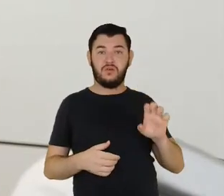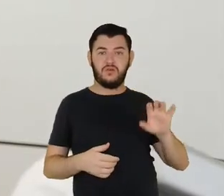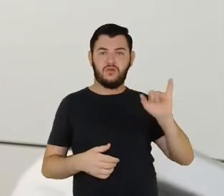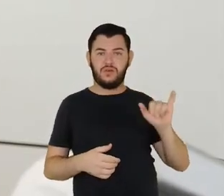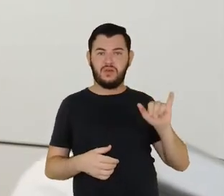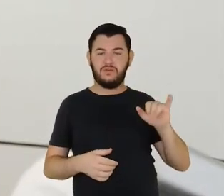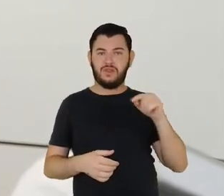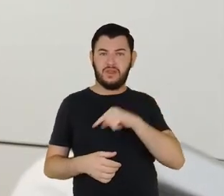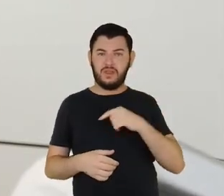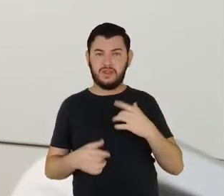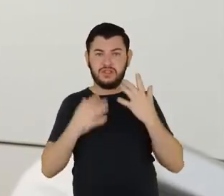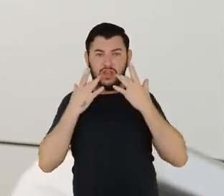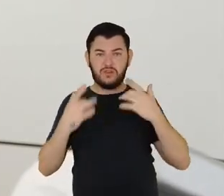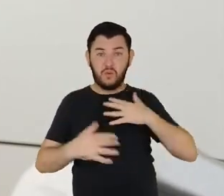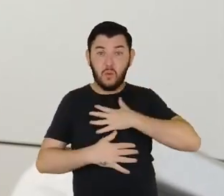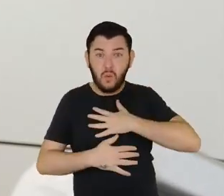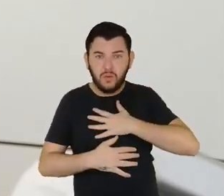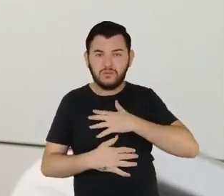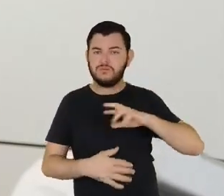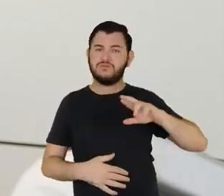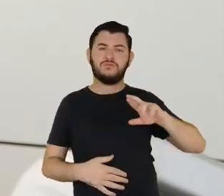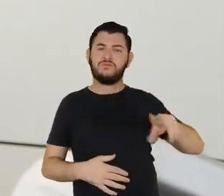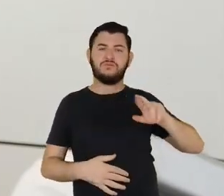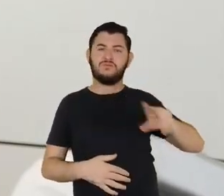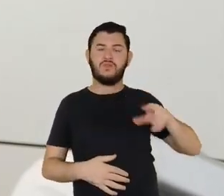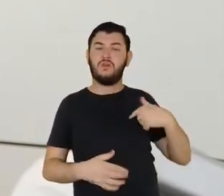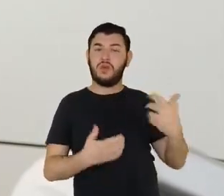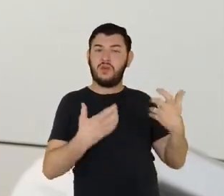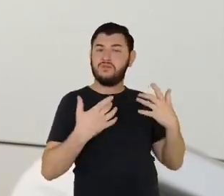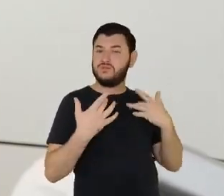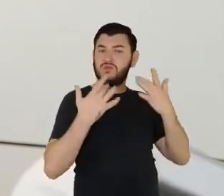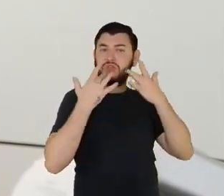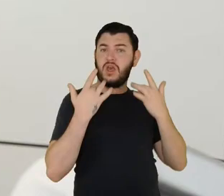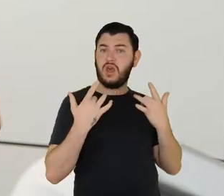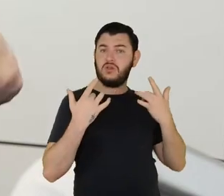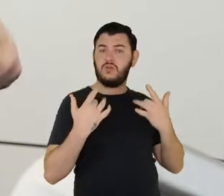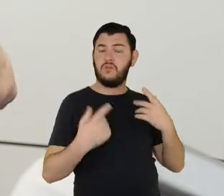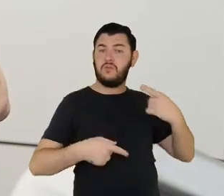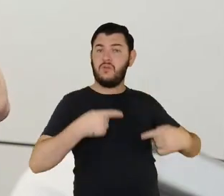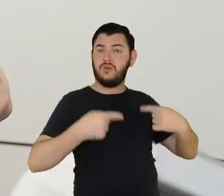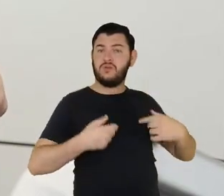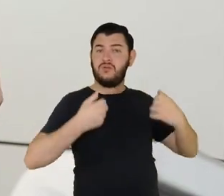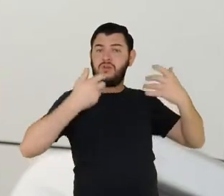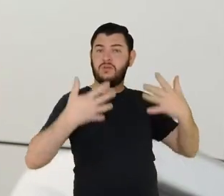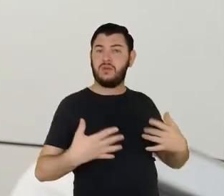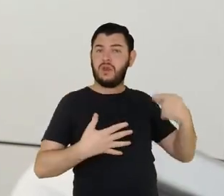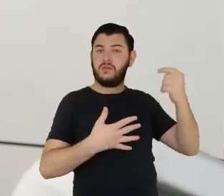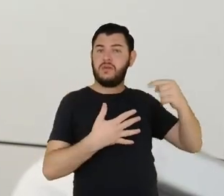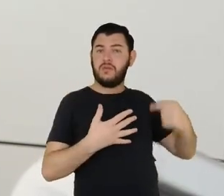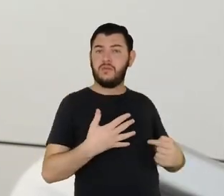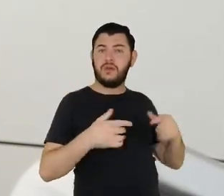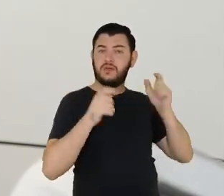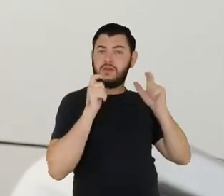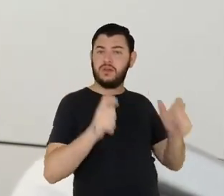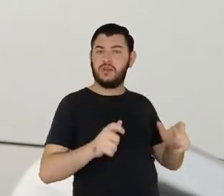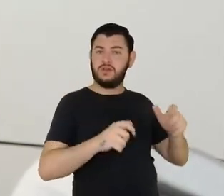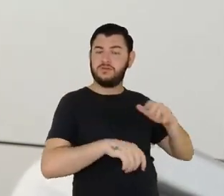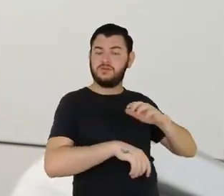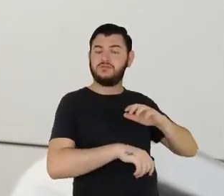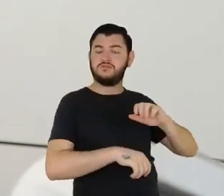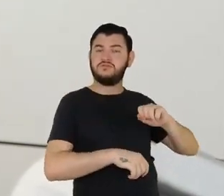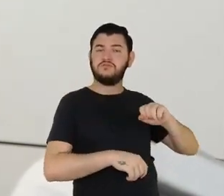que vai falar de coisas que me interessam como ser político, como cidadão. Então, para mim, é uma dificuldade de conseguir